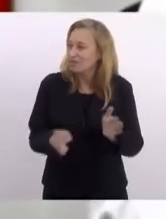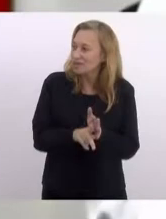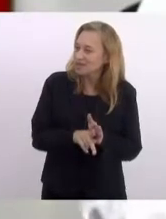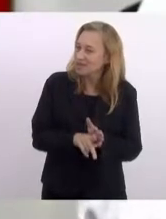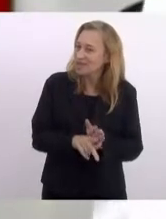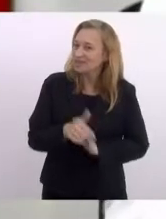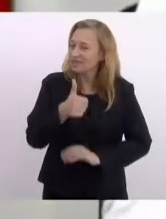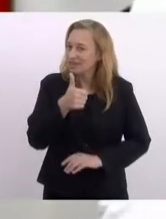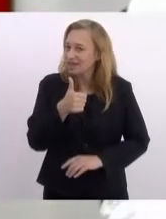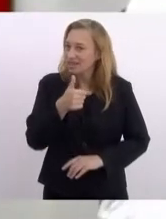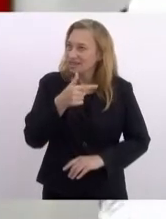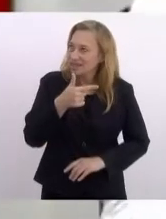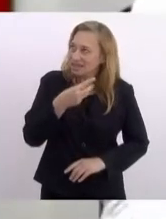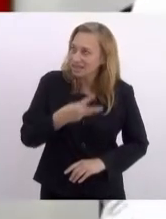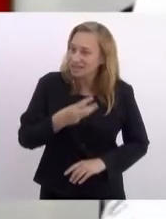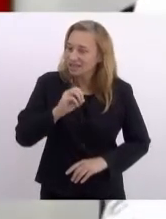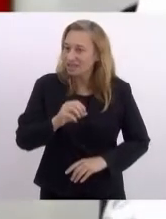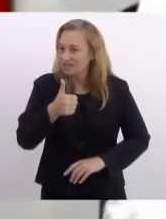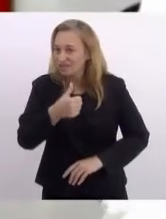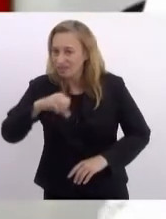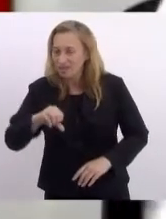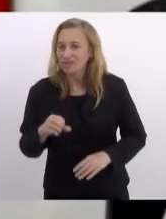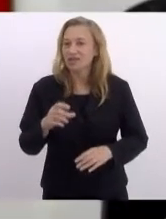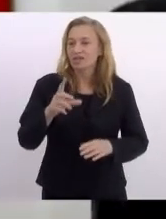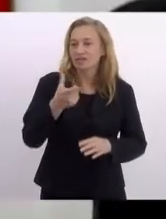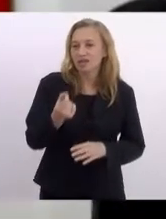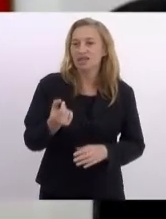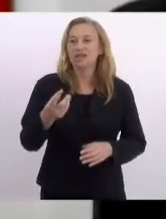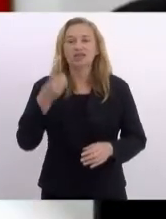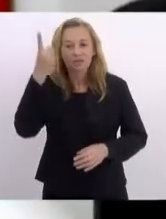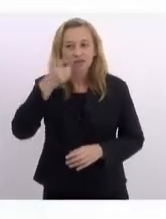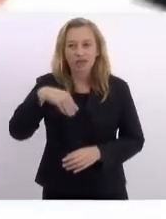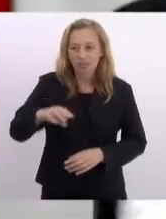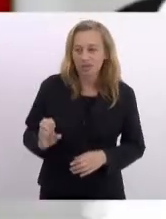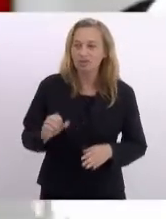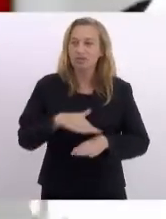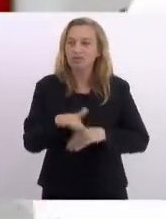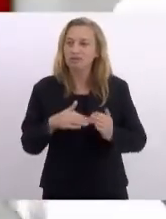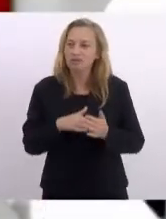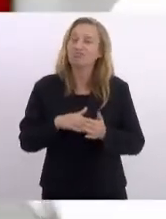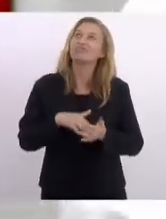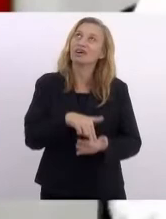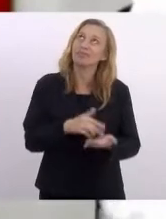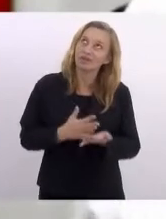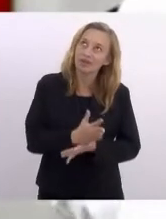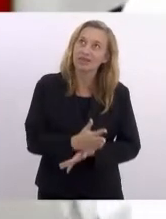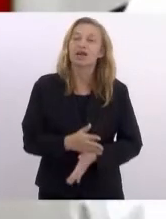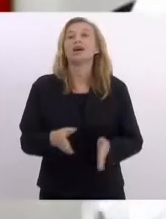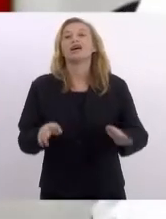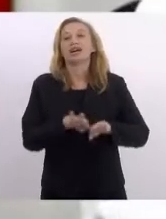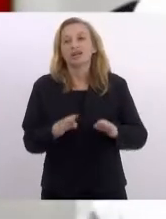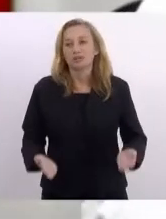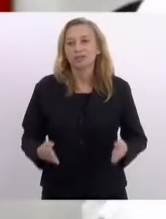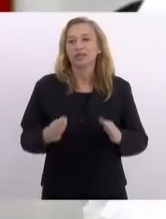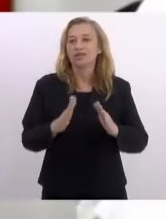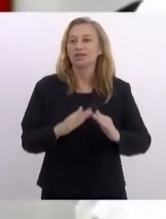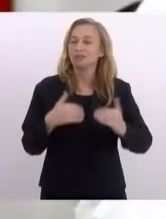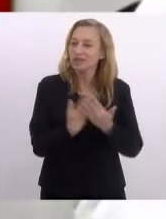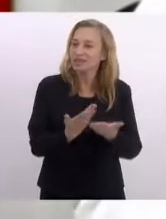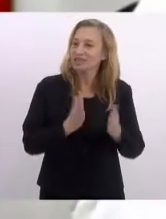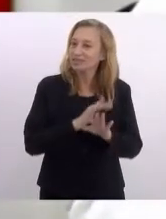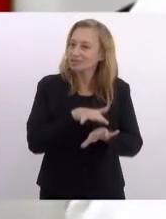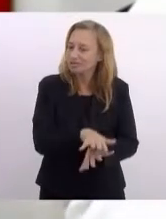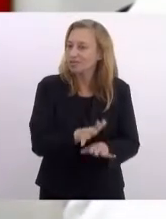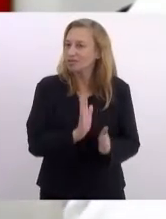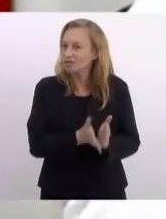lei 3019/20, do deputado Carlos Mink. Senhores que aprovam, permaneçam como estão, aprovado. Há sobre a mesa inclusão na ordem